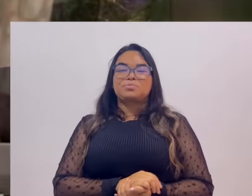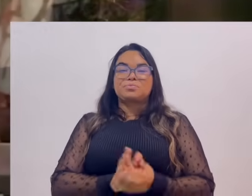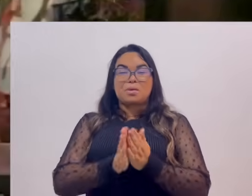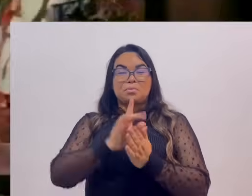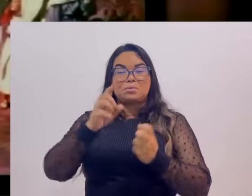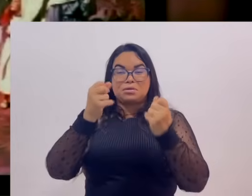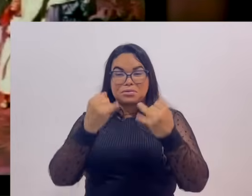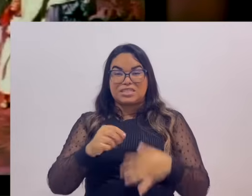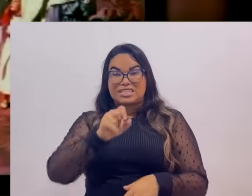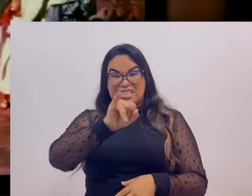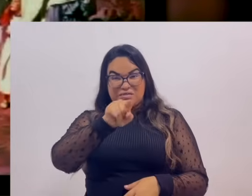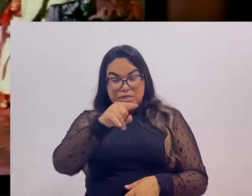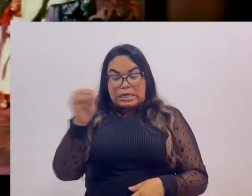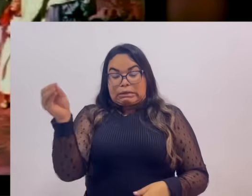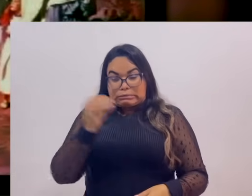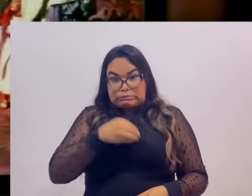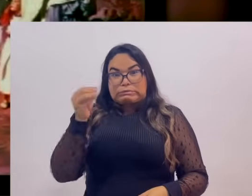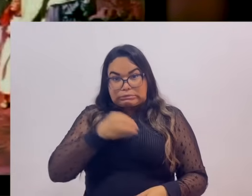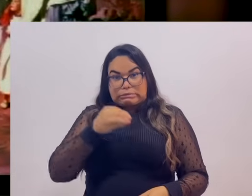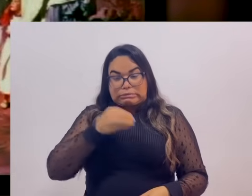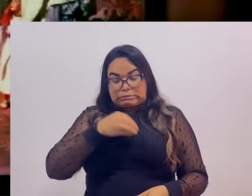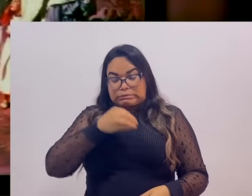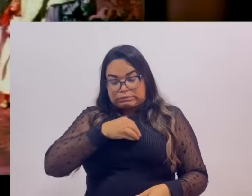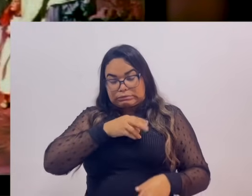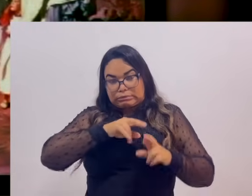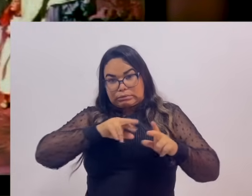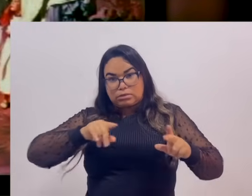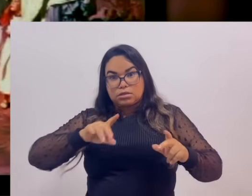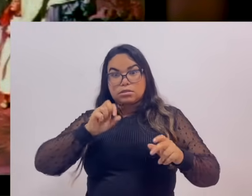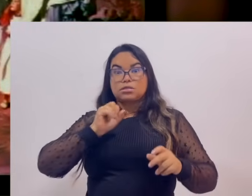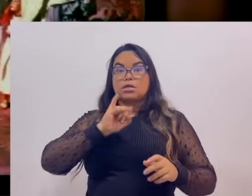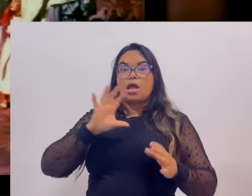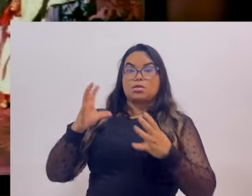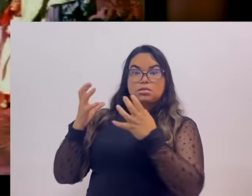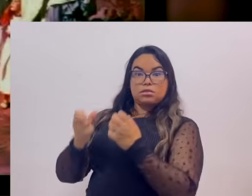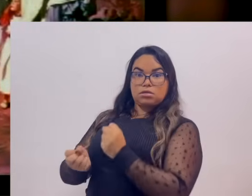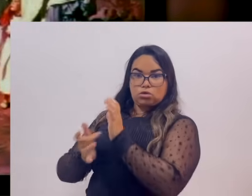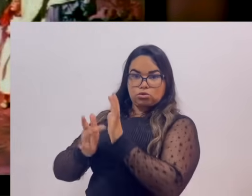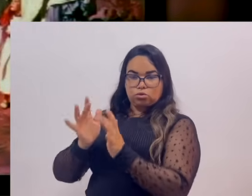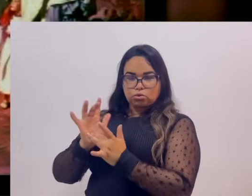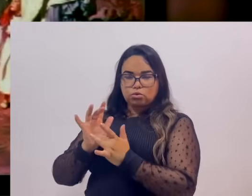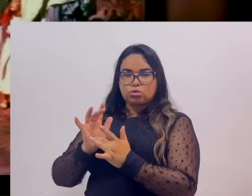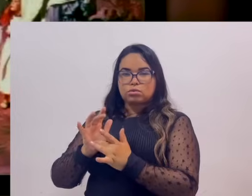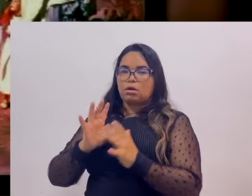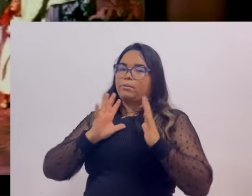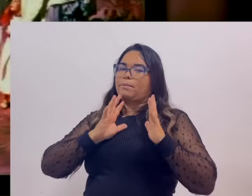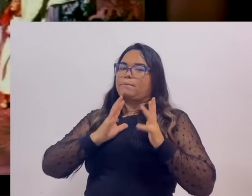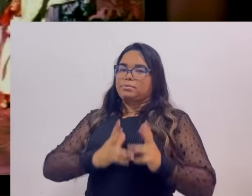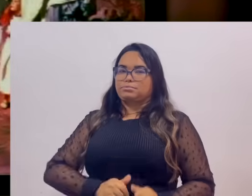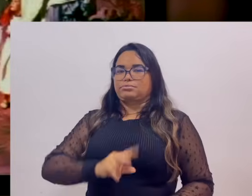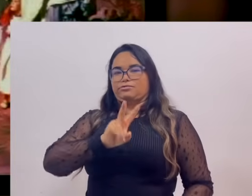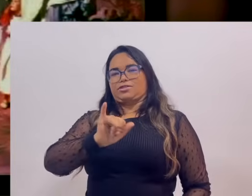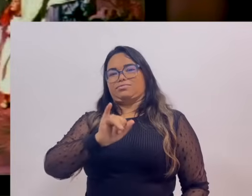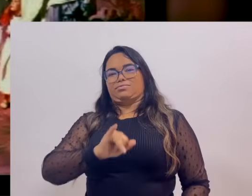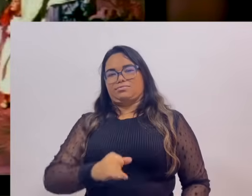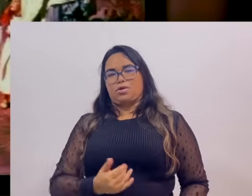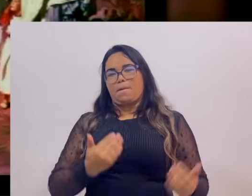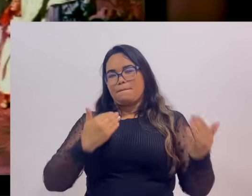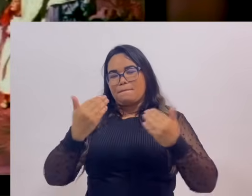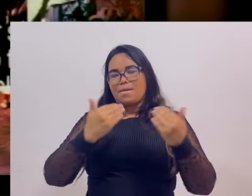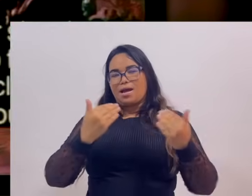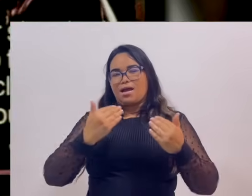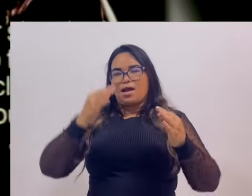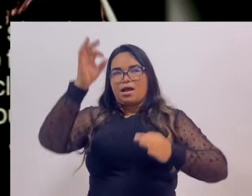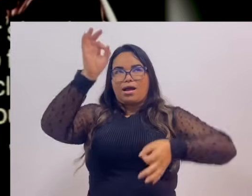vinde então e arguime diz o Senhor ainda que os vossos pecados sejam como a escarlate eles ficarão